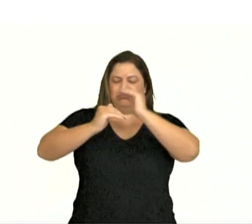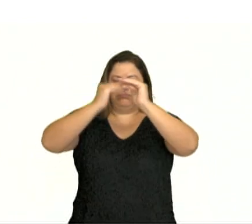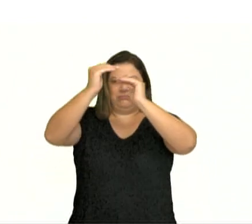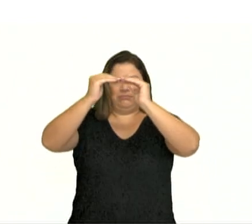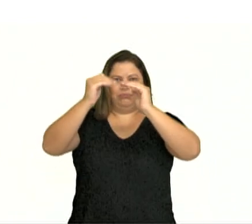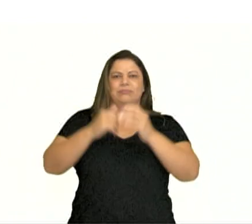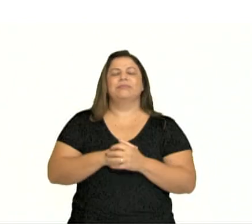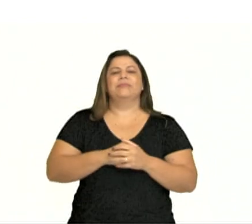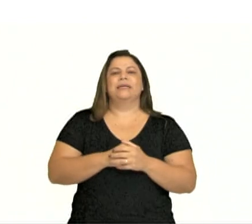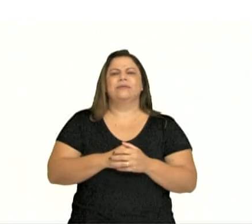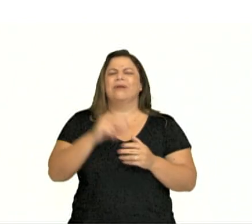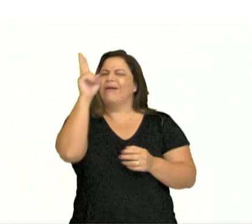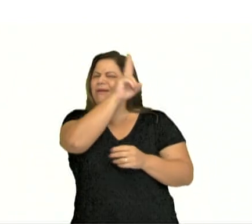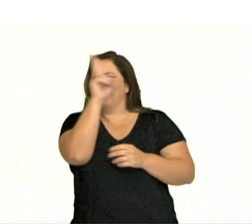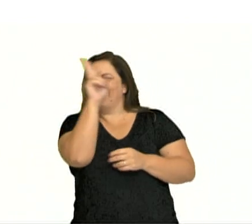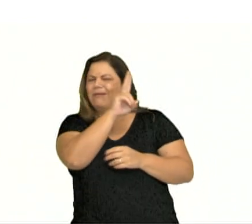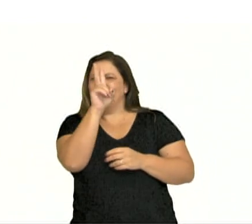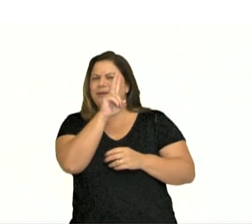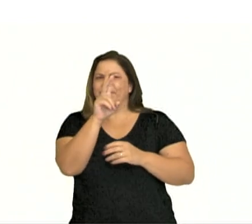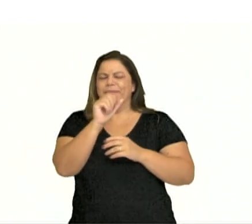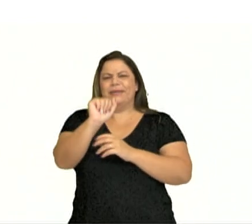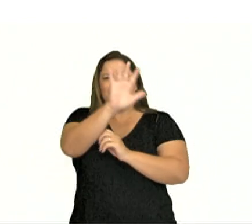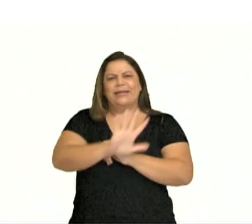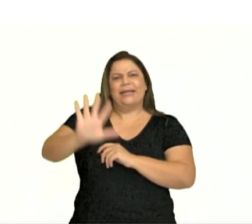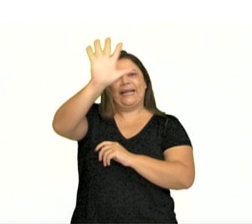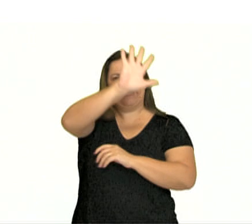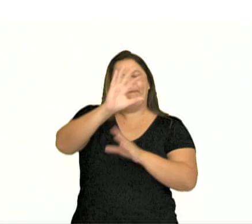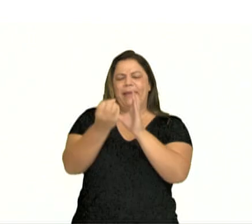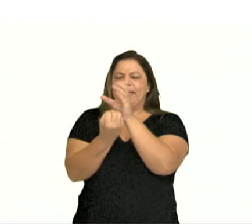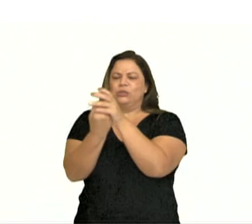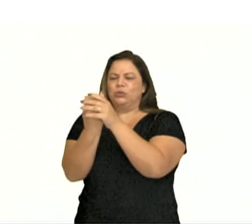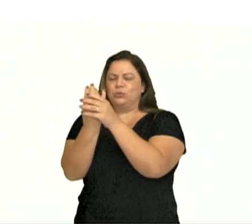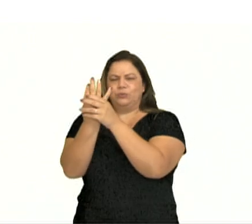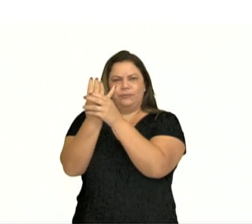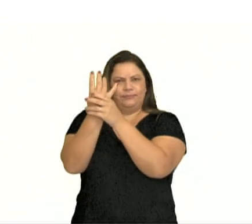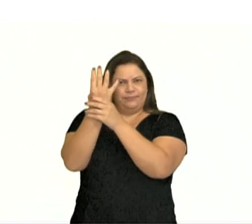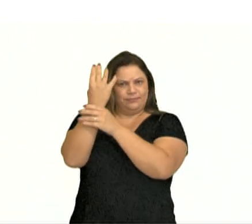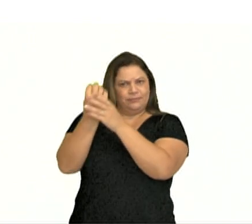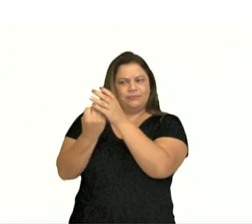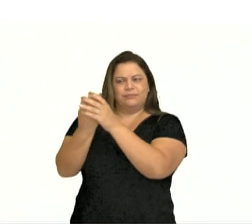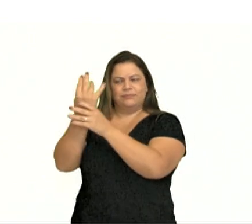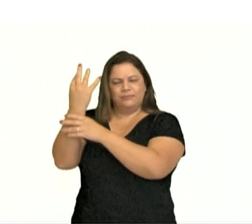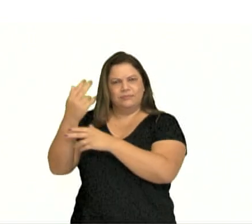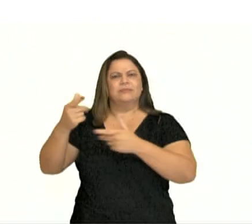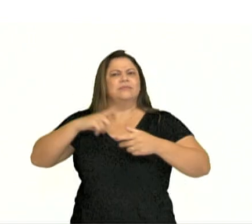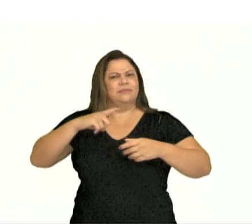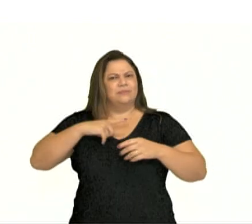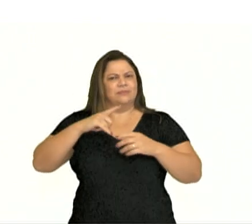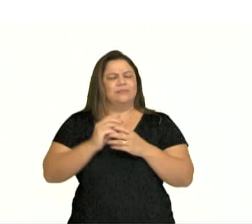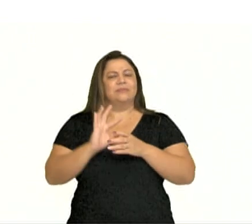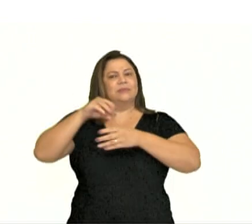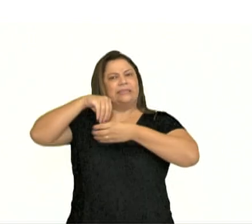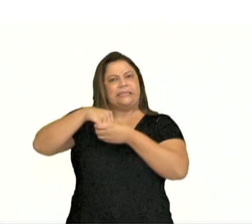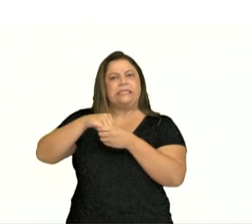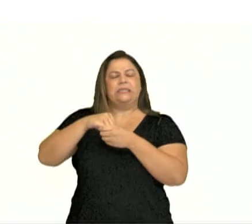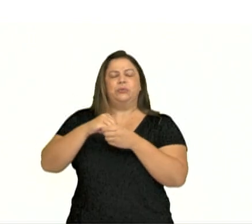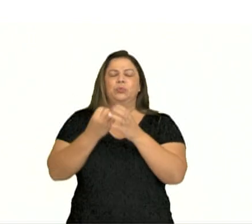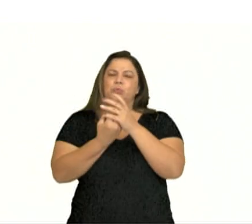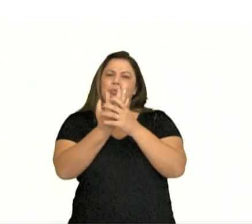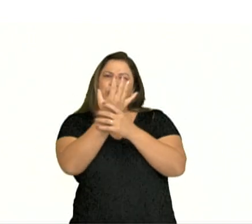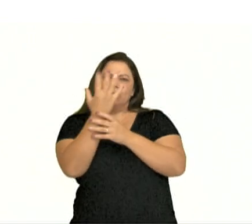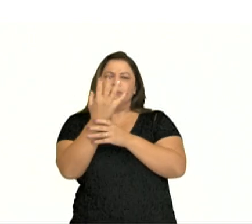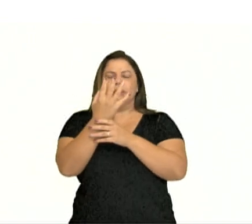da imagem da germinação da planta? Será que existia algum órgão, alguma estrutura na planta responsável para